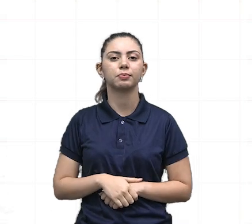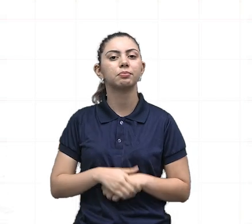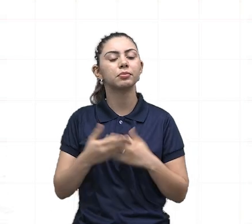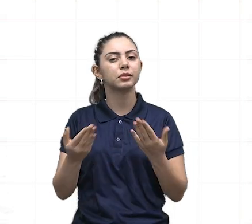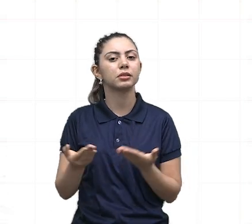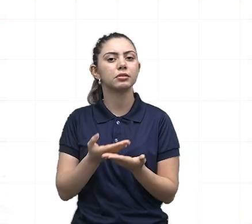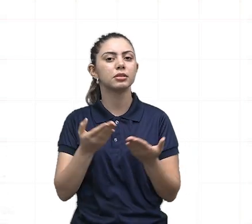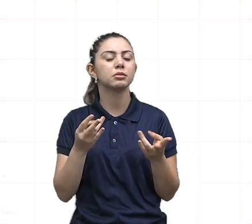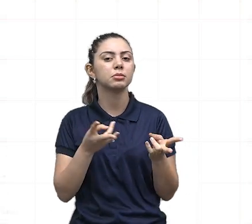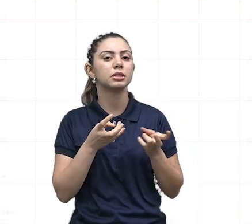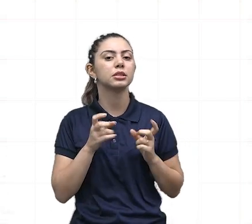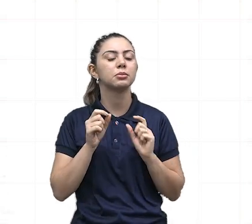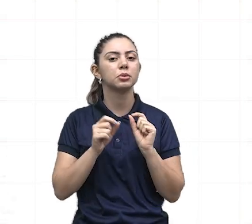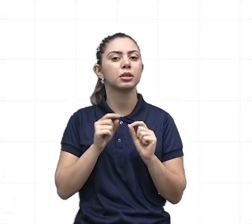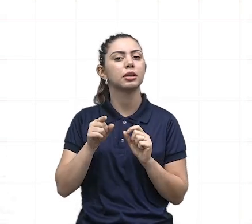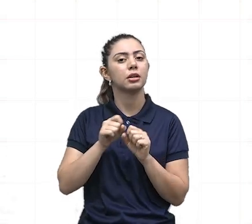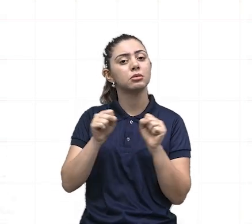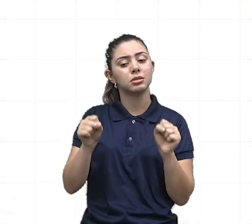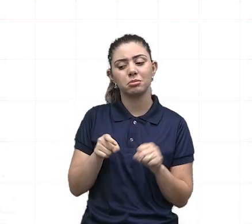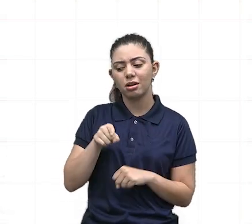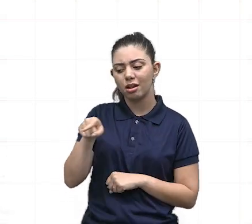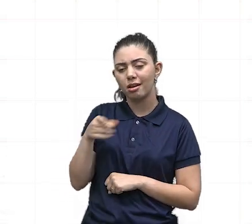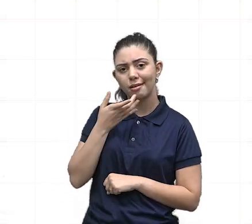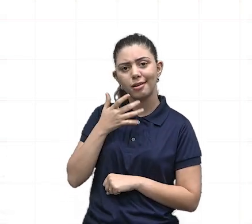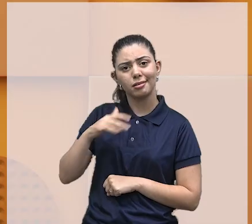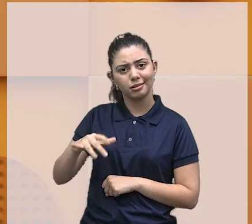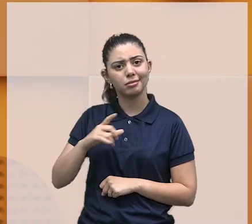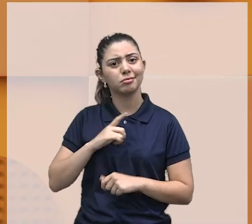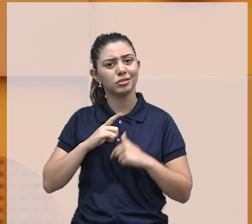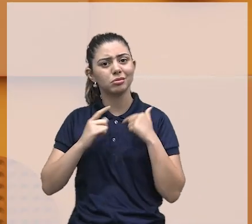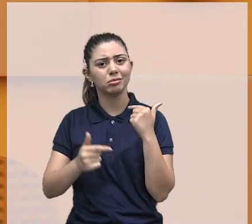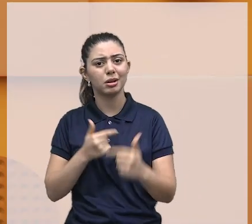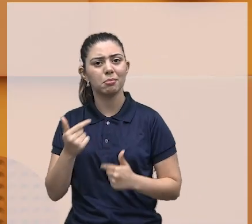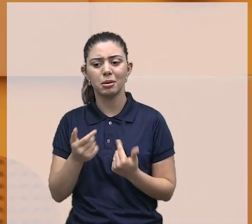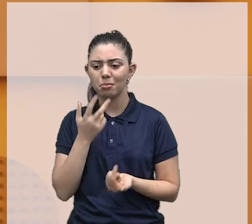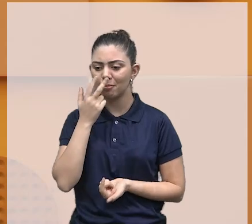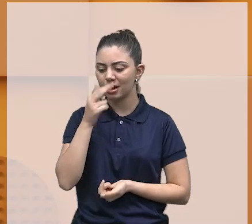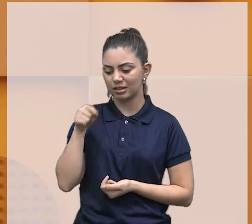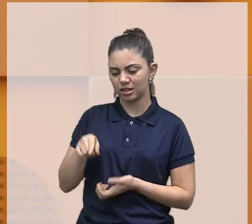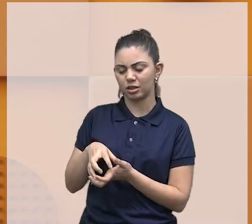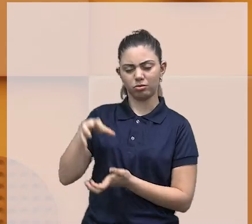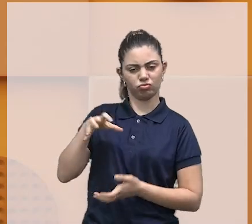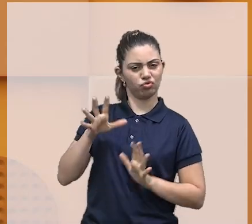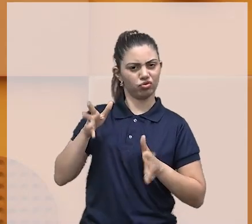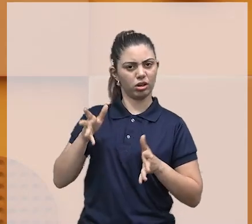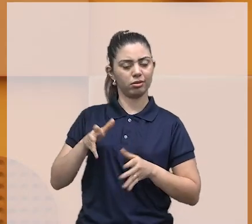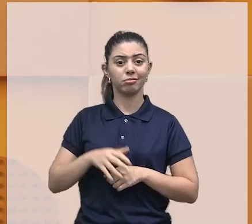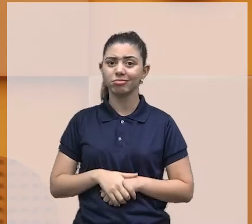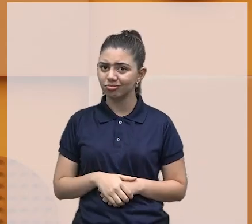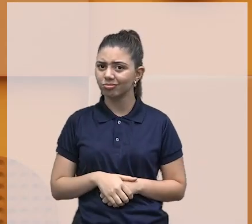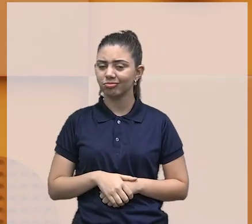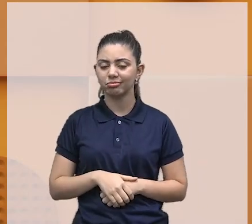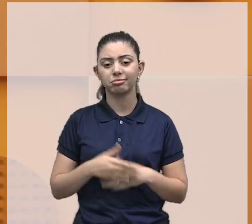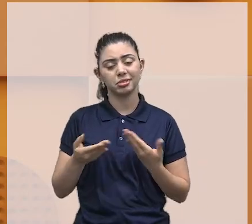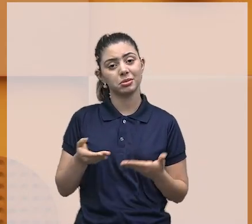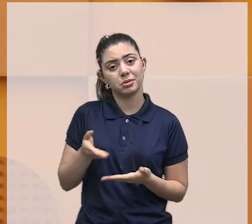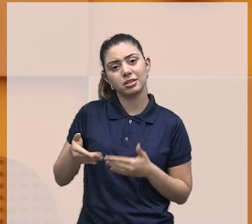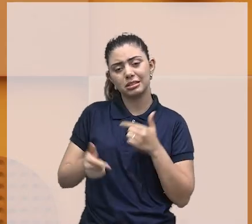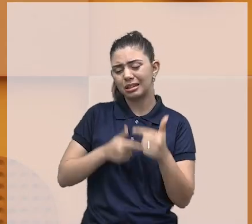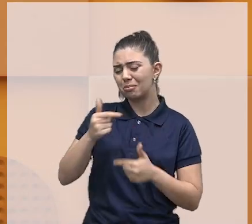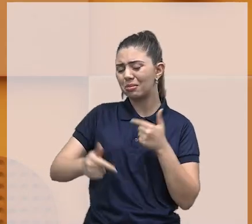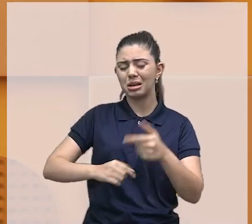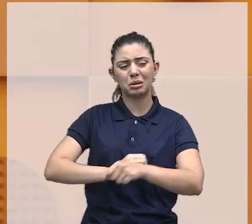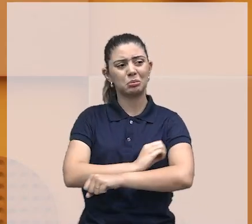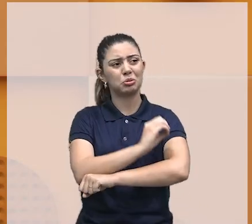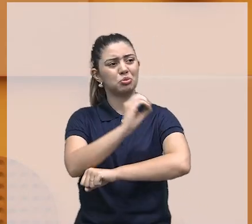nesse sistema, até mesmo as crianças, elas trabalhavam, era como se fosse um mini adulto. tá certo? Então, trabalhavam de sol a sol